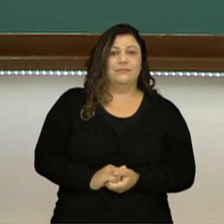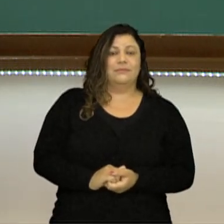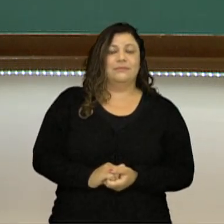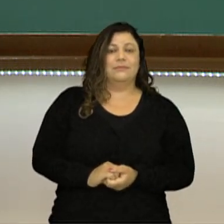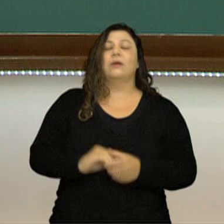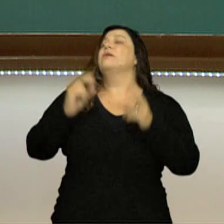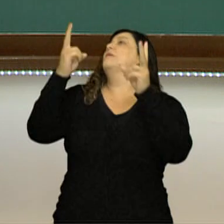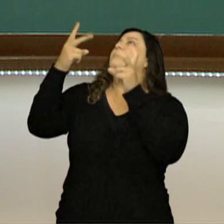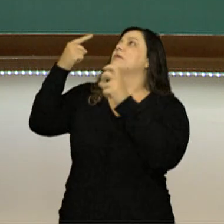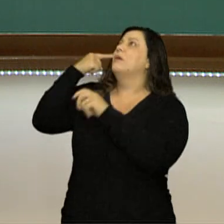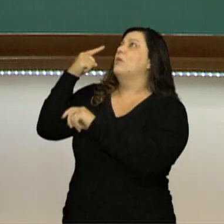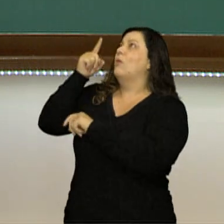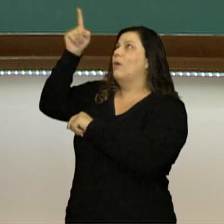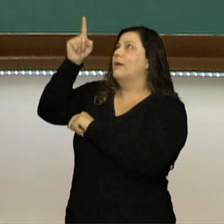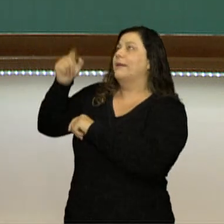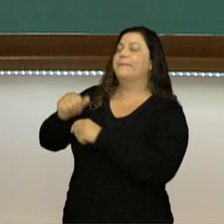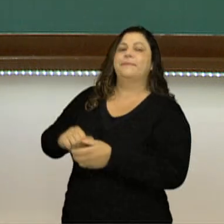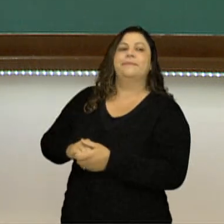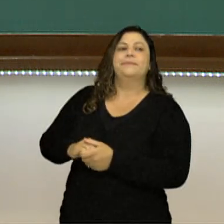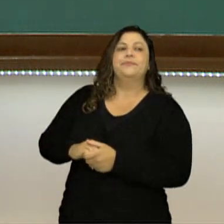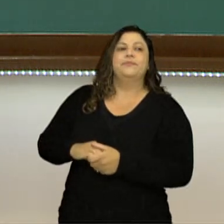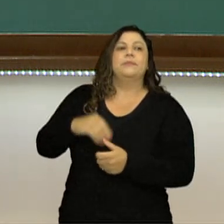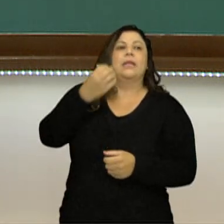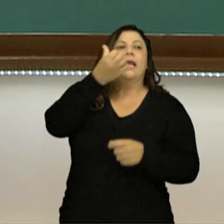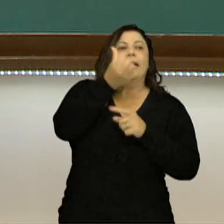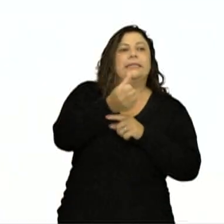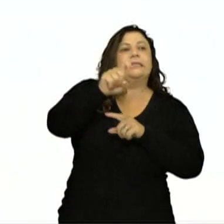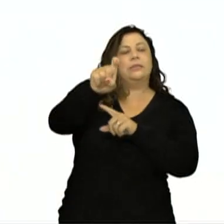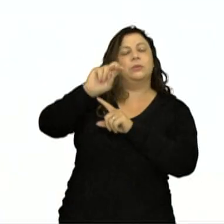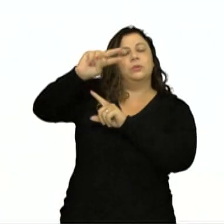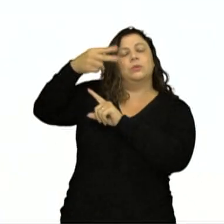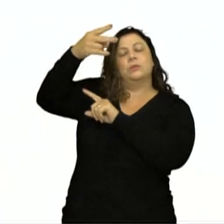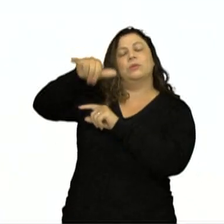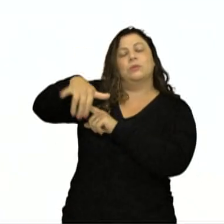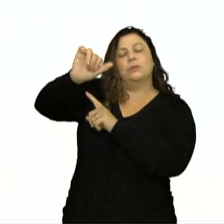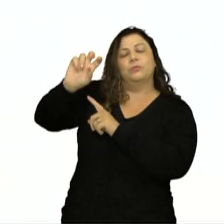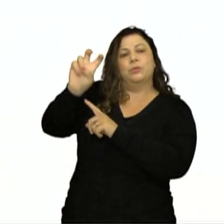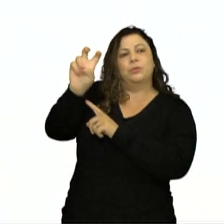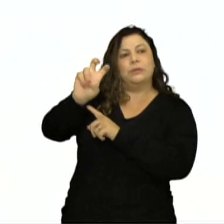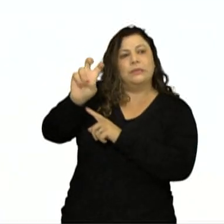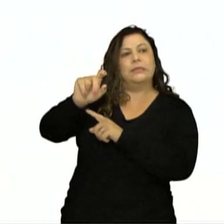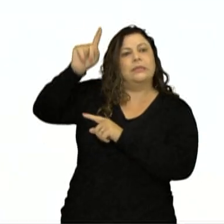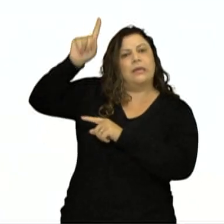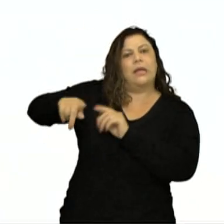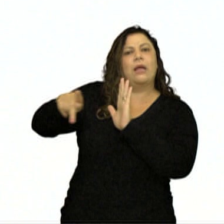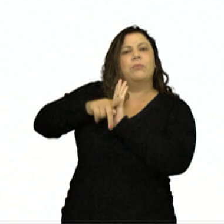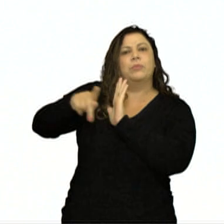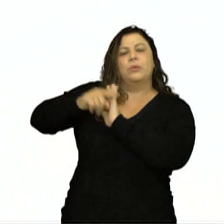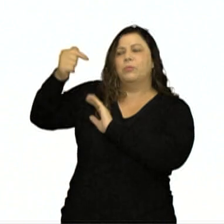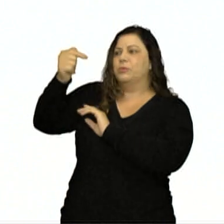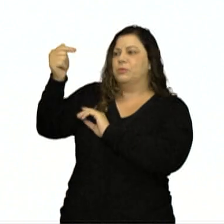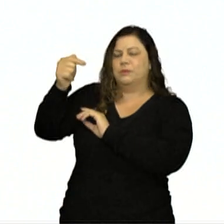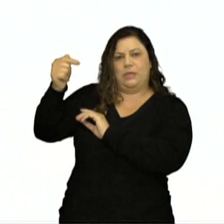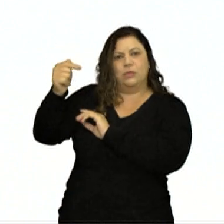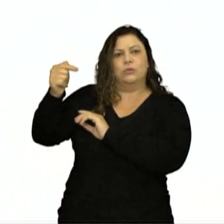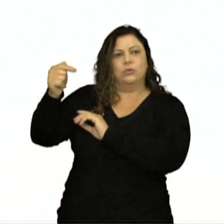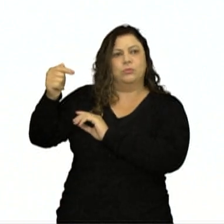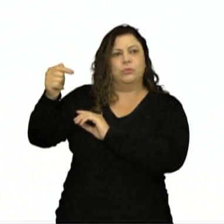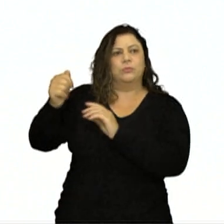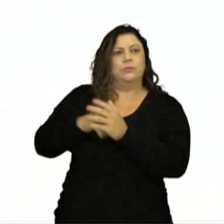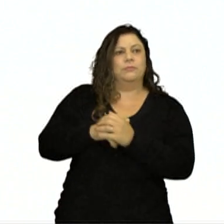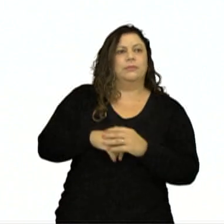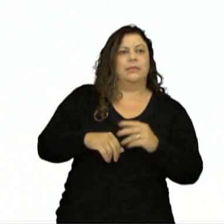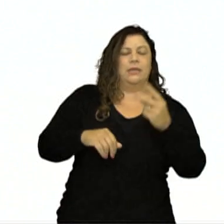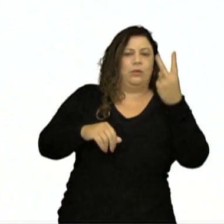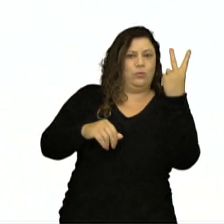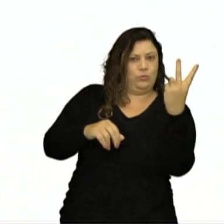Olha lá. O monômio 6x ao quadrado y quinta é do sétimo grau. Por quê? Porque você pega o 2 do x e o